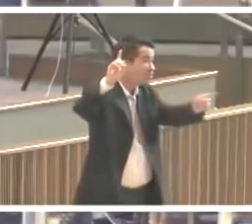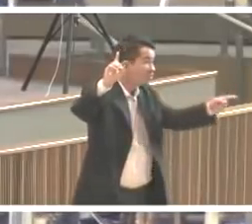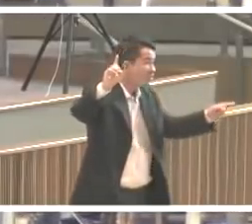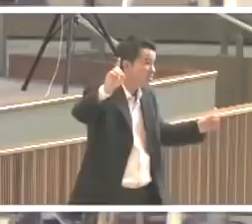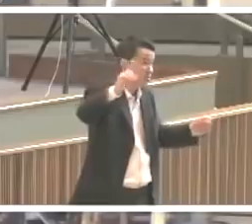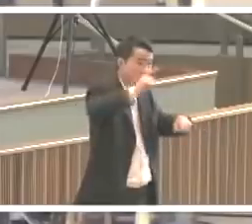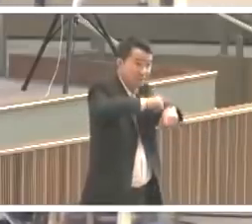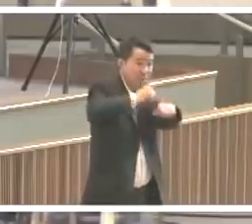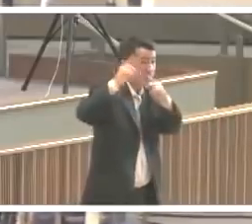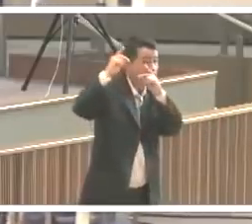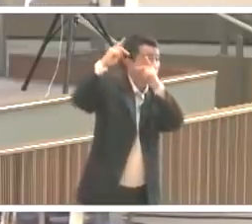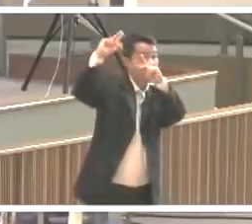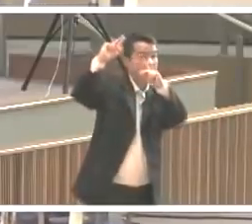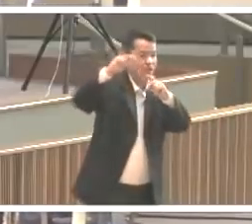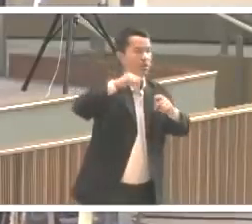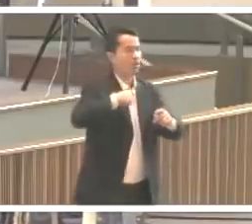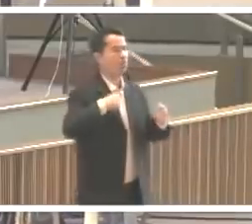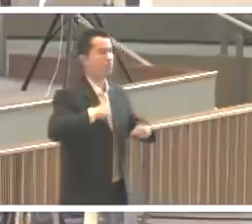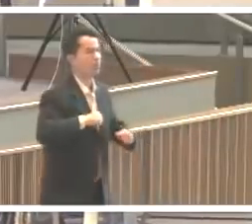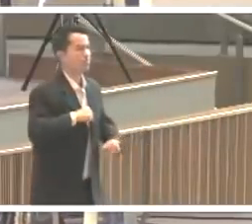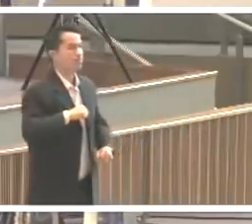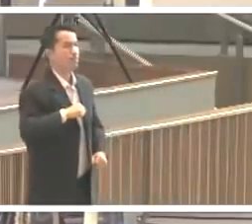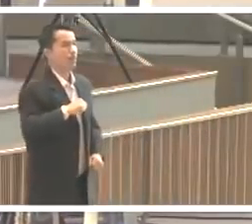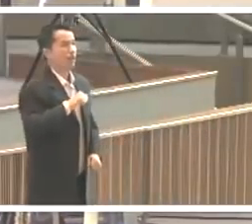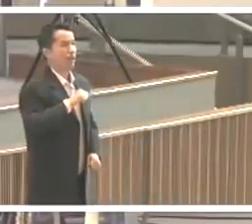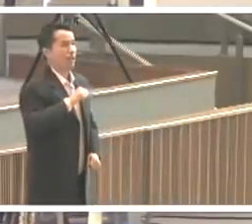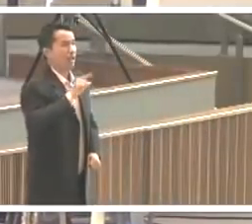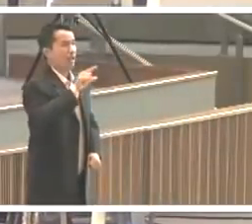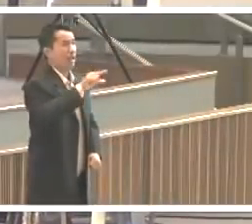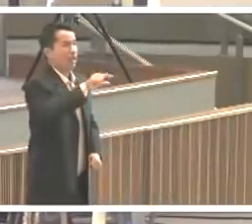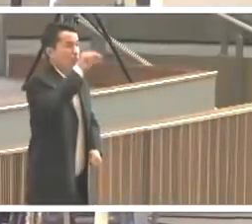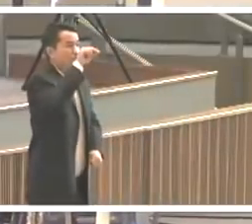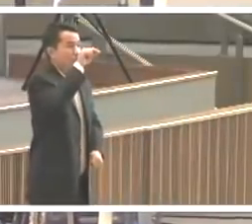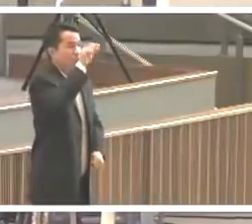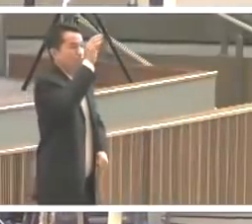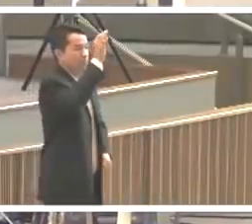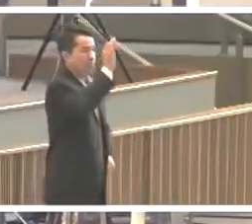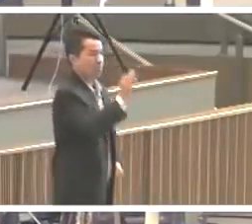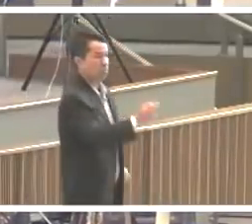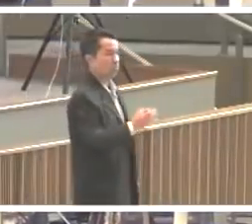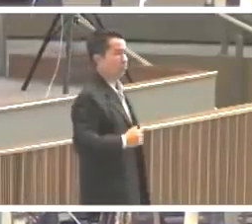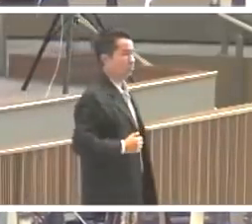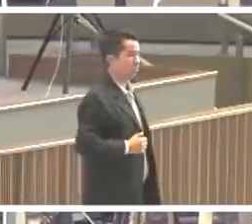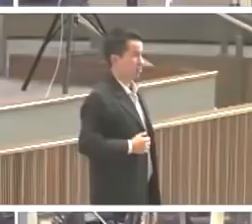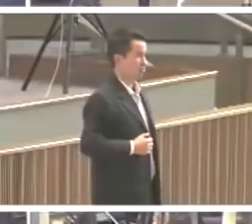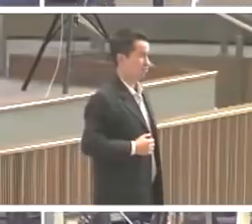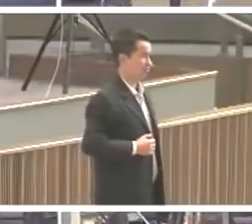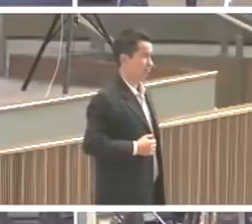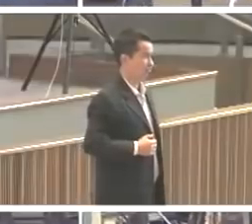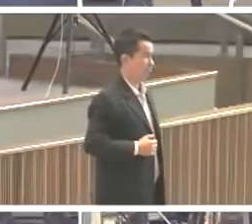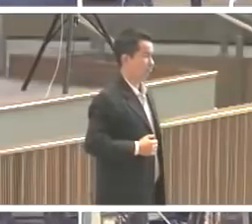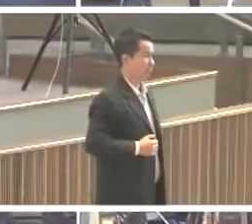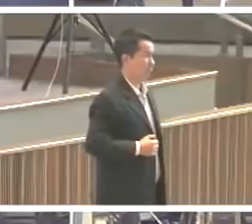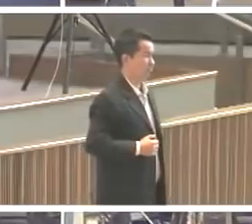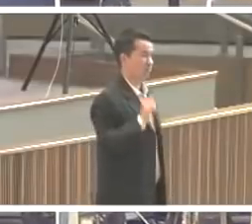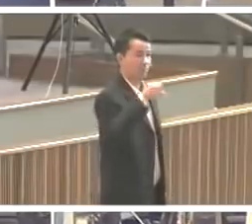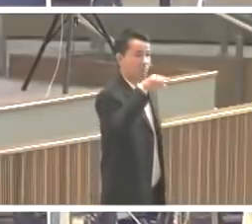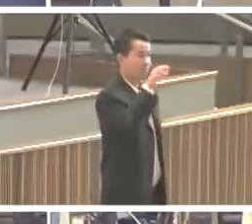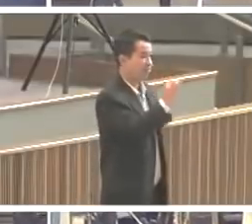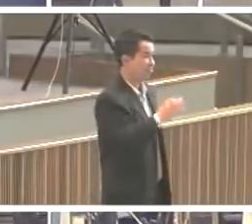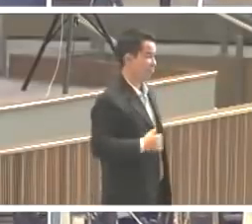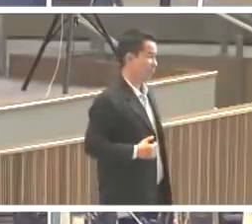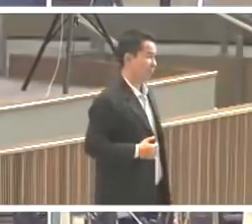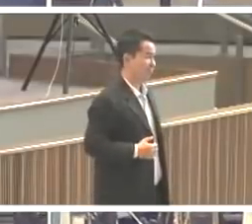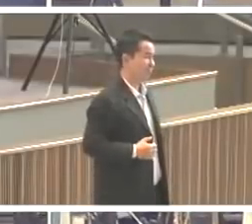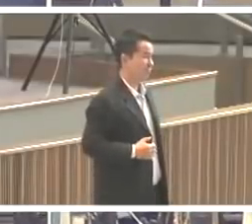por isso talvez a gente durma nesse contexto, porque a gente não gosta de tomar decisões. A